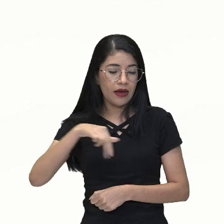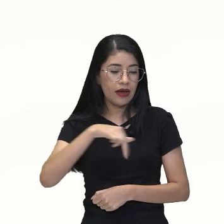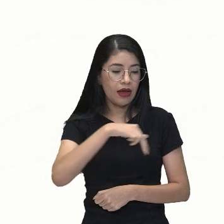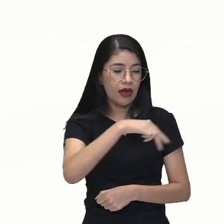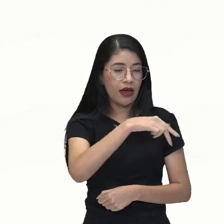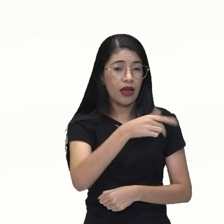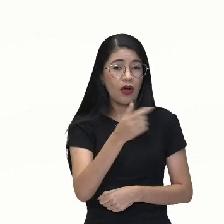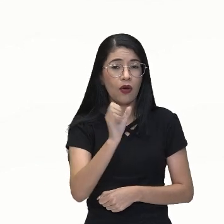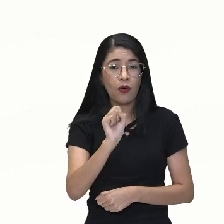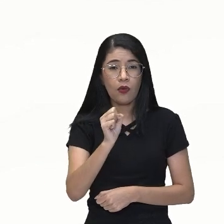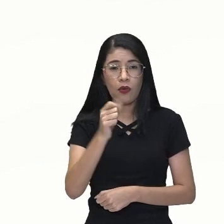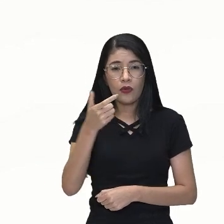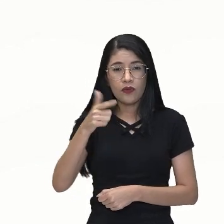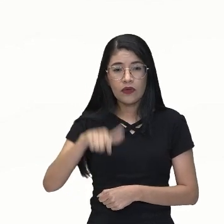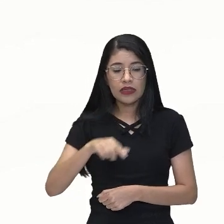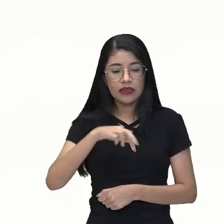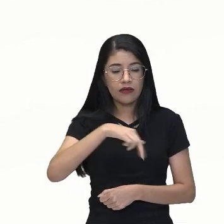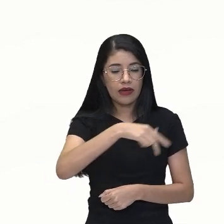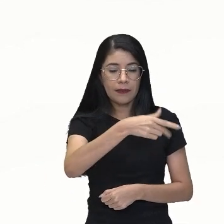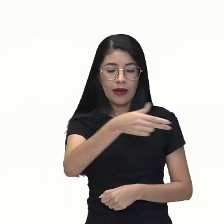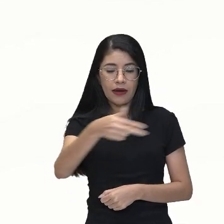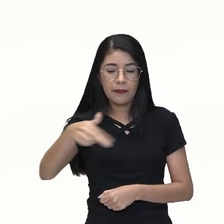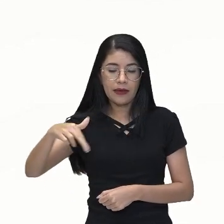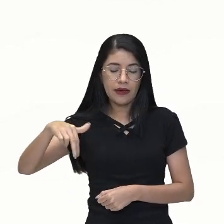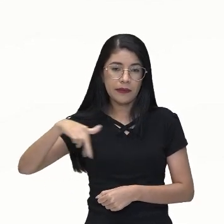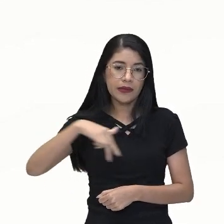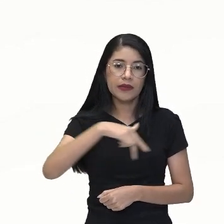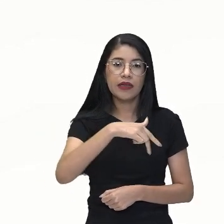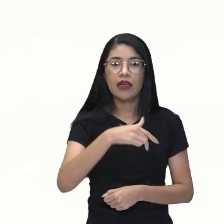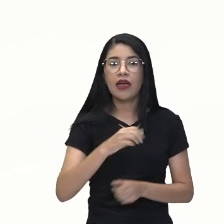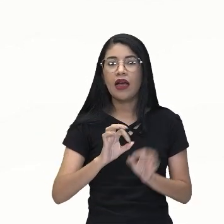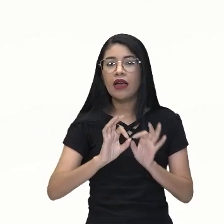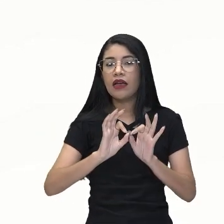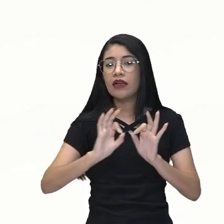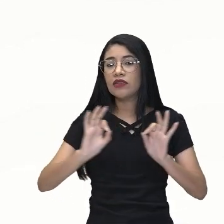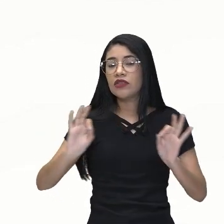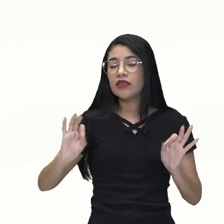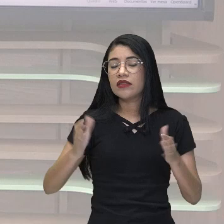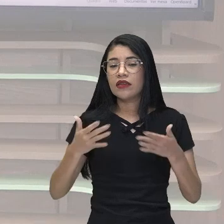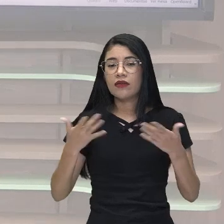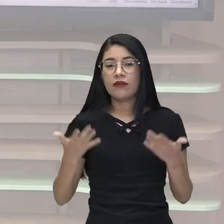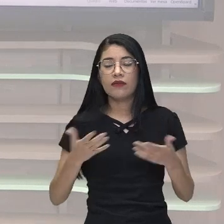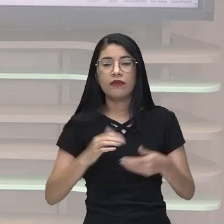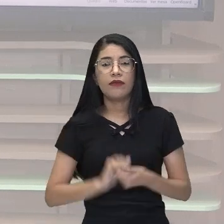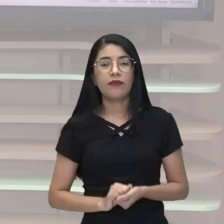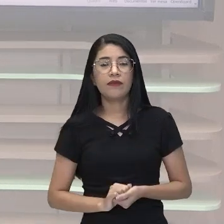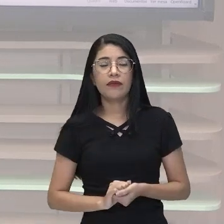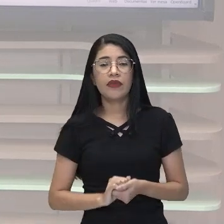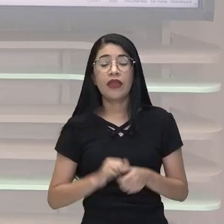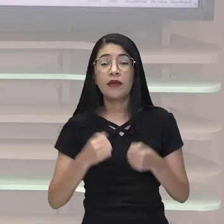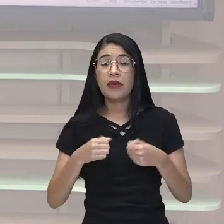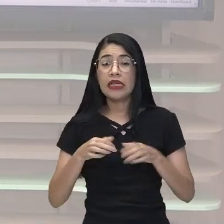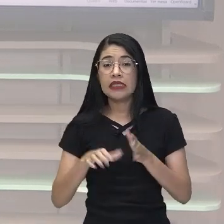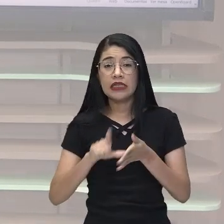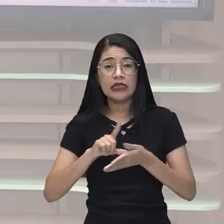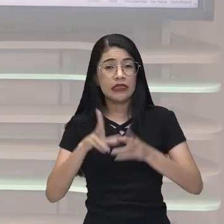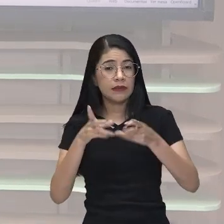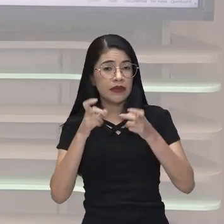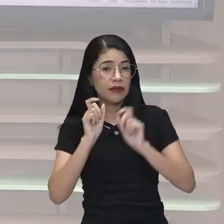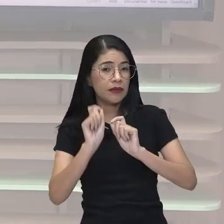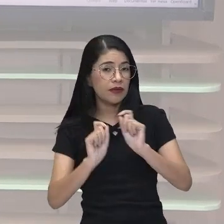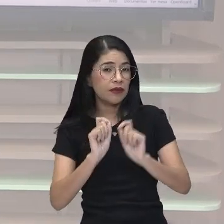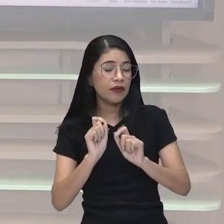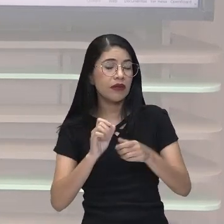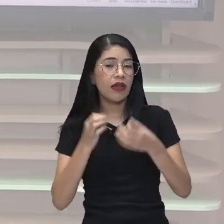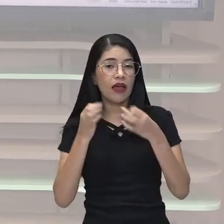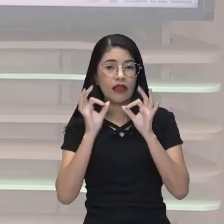8 vezes, ele percorrerá qual medida? Gente, primeira coisa a percebermos é